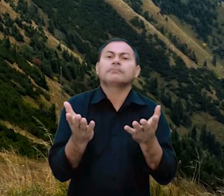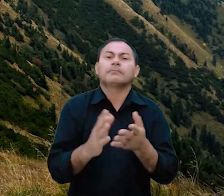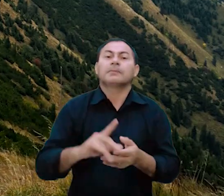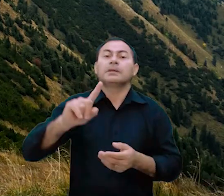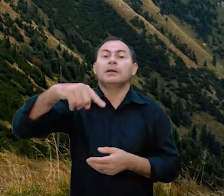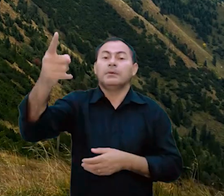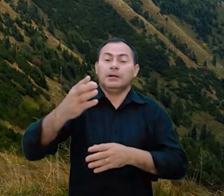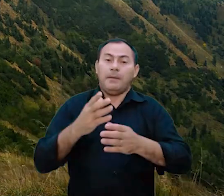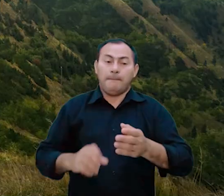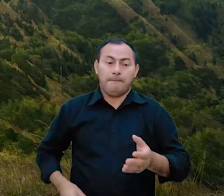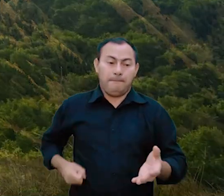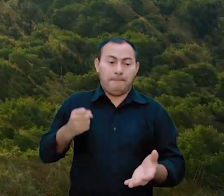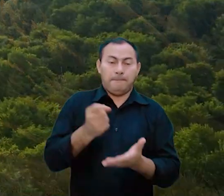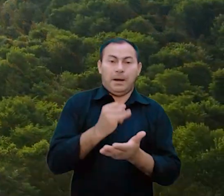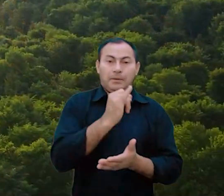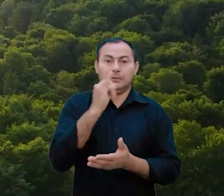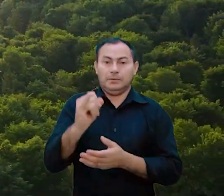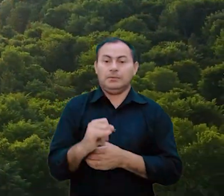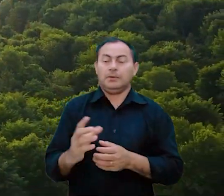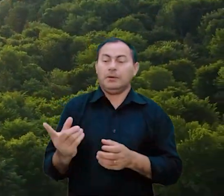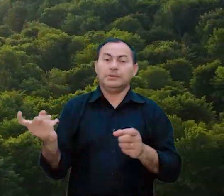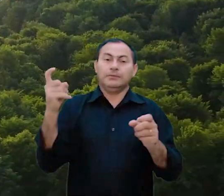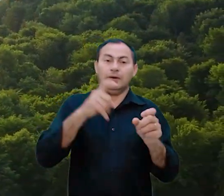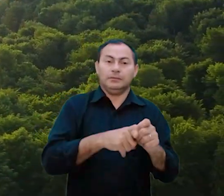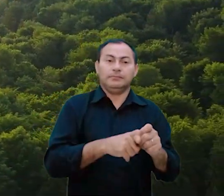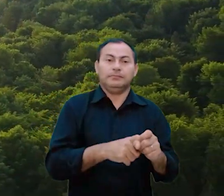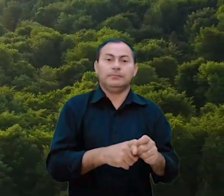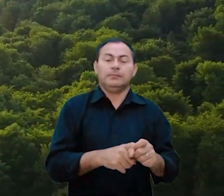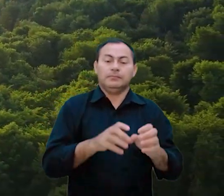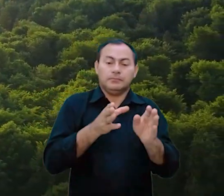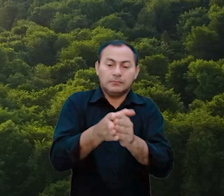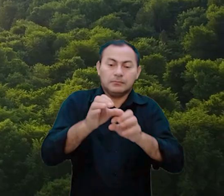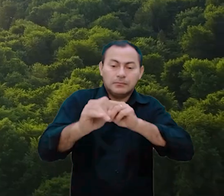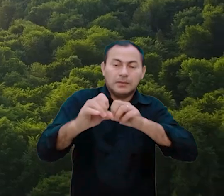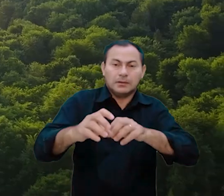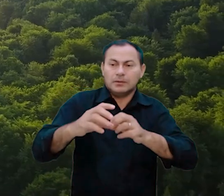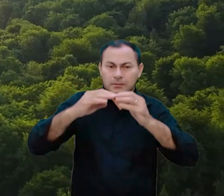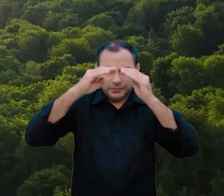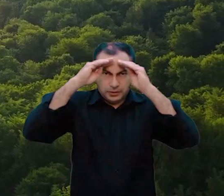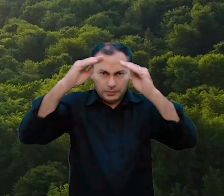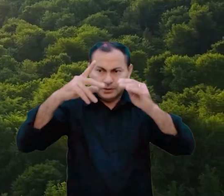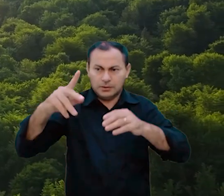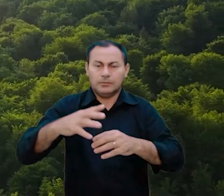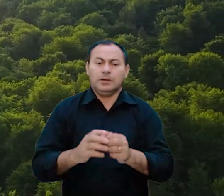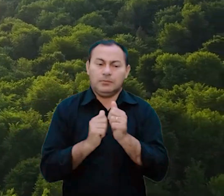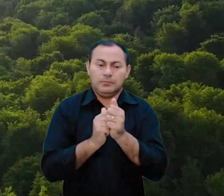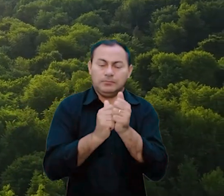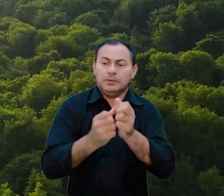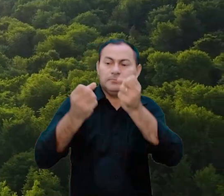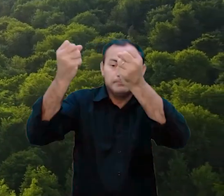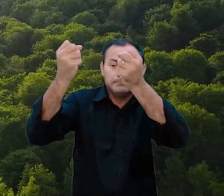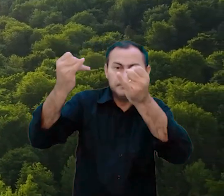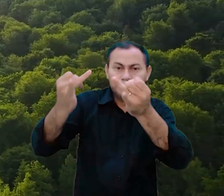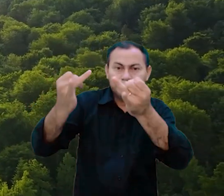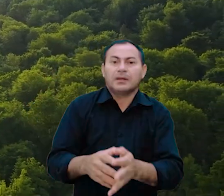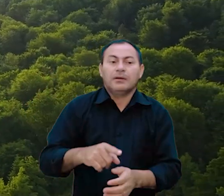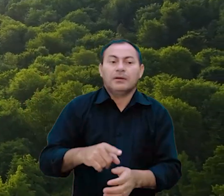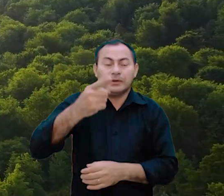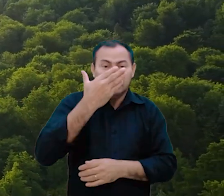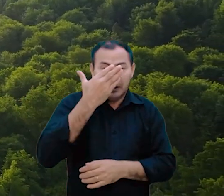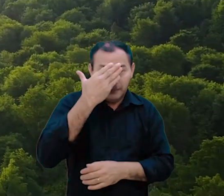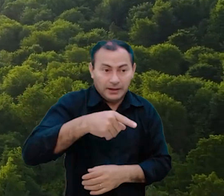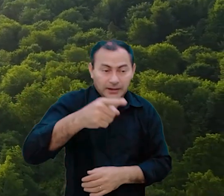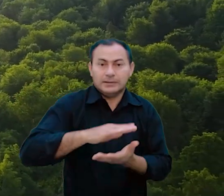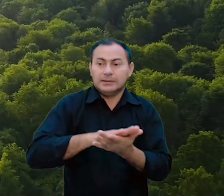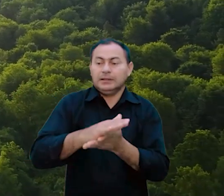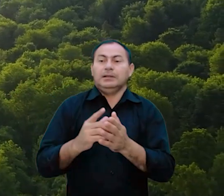despercebido. Depois de ter pago os impostos no caminho de volta, ele instruiu seus cúmplices e as pessoas que o acompanhavam que